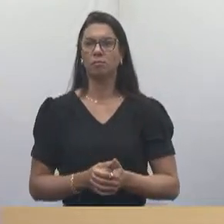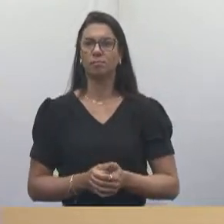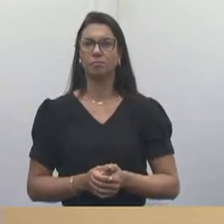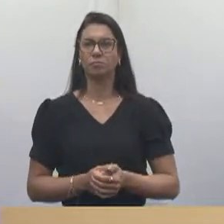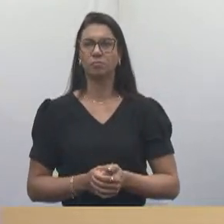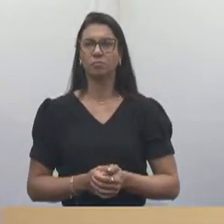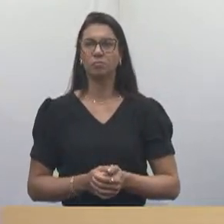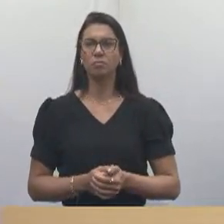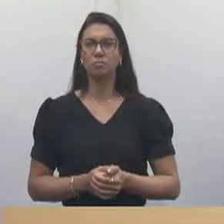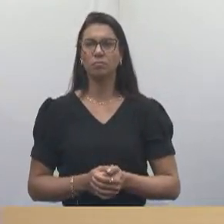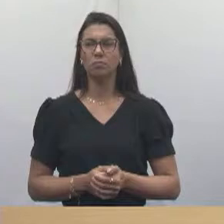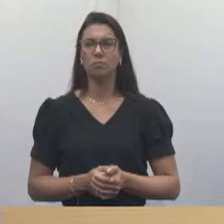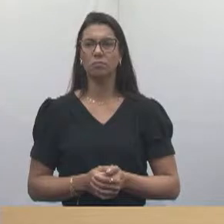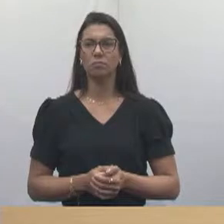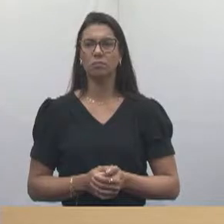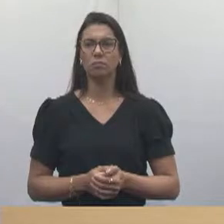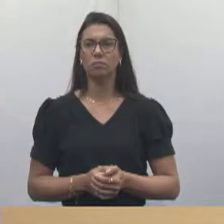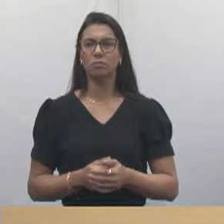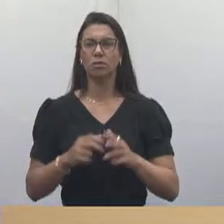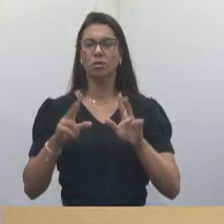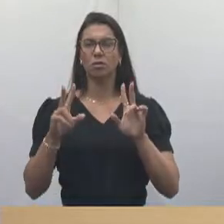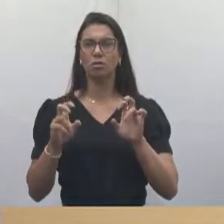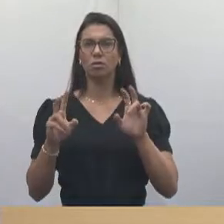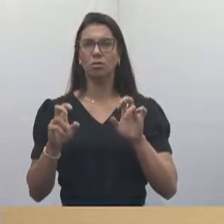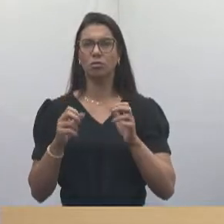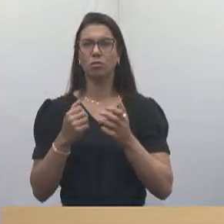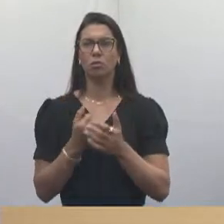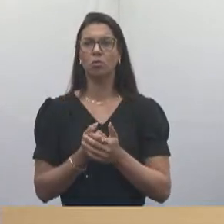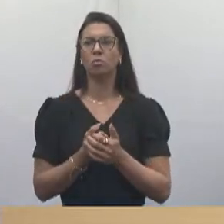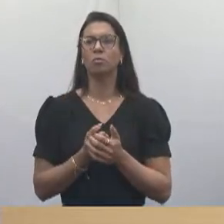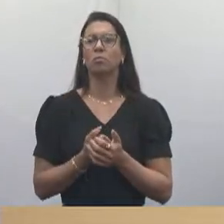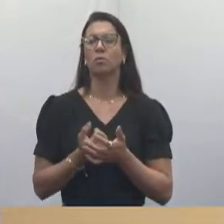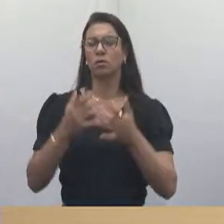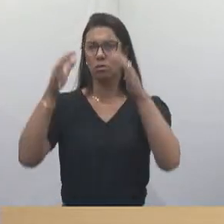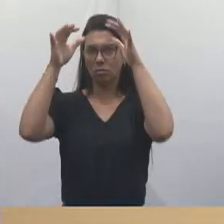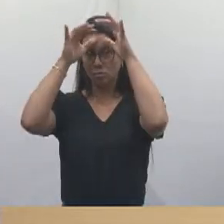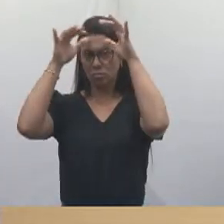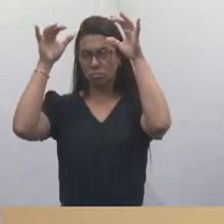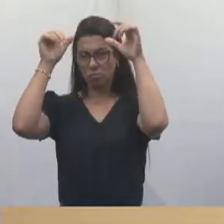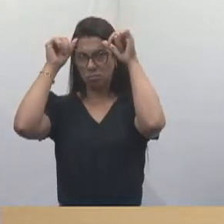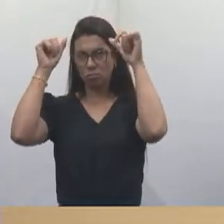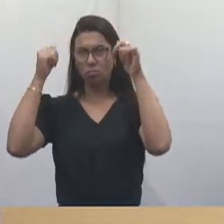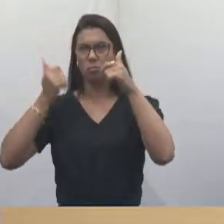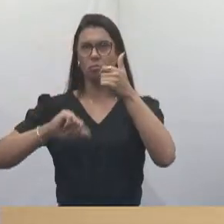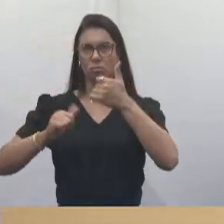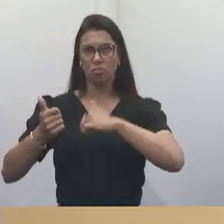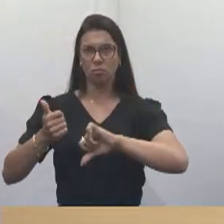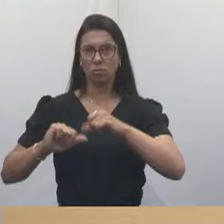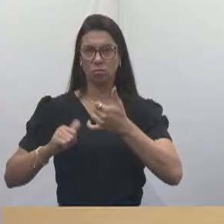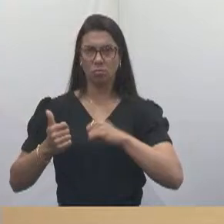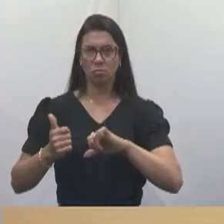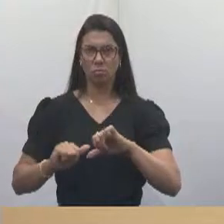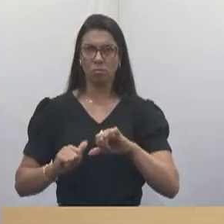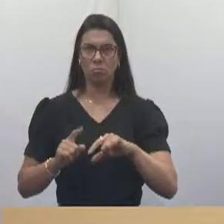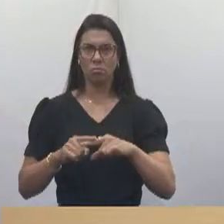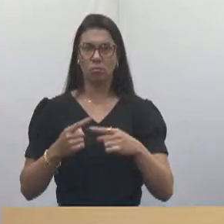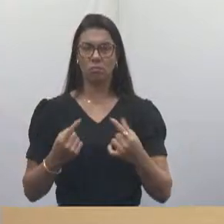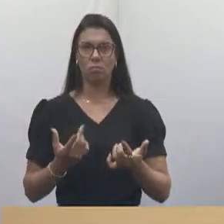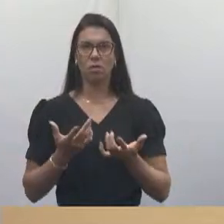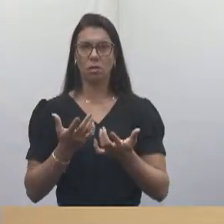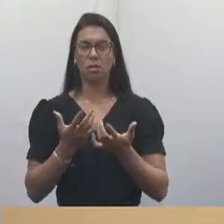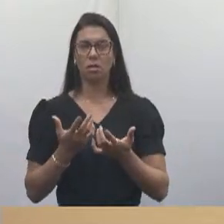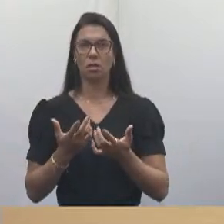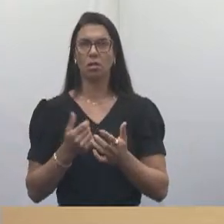apreciação do parecer favorável do Tribunal de Contas. E